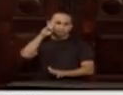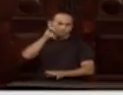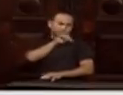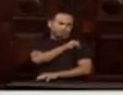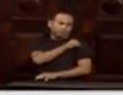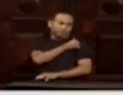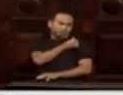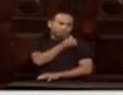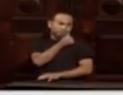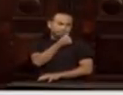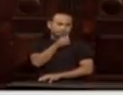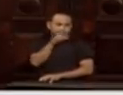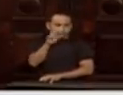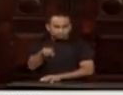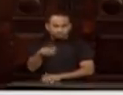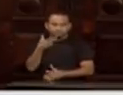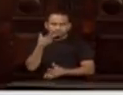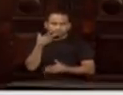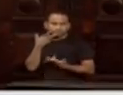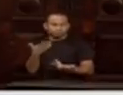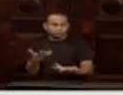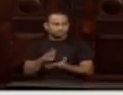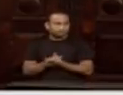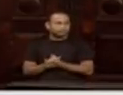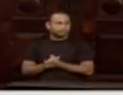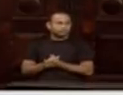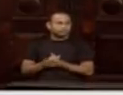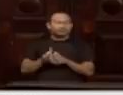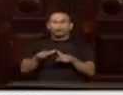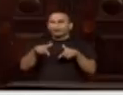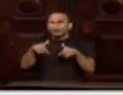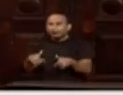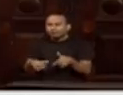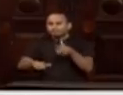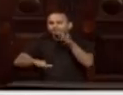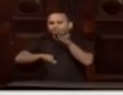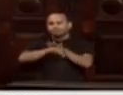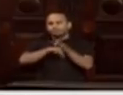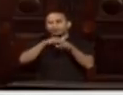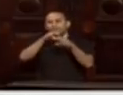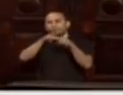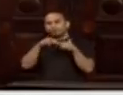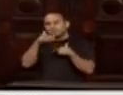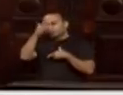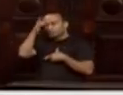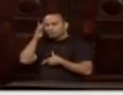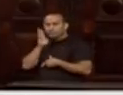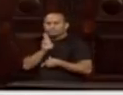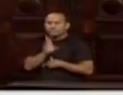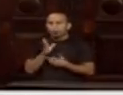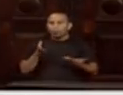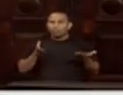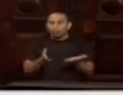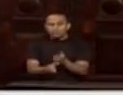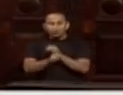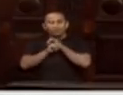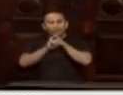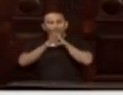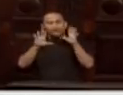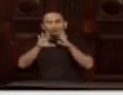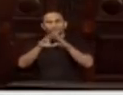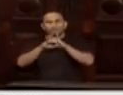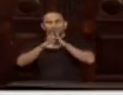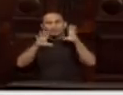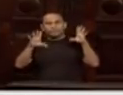é disso que a gente está falando é uma organização criminosa e é por isso que as pessoas estão respondendo os claro claro